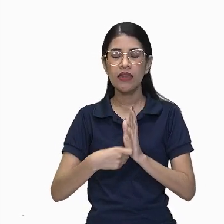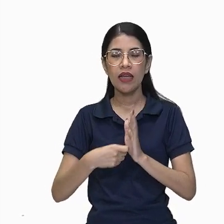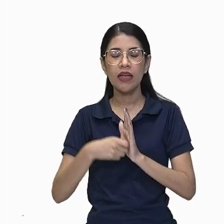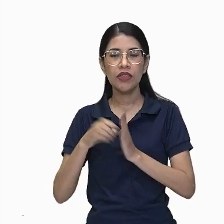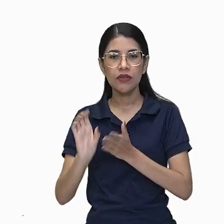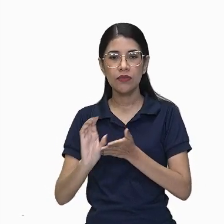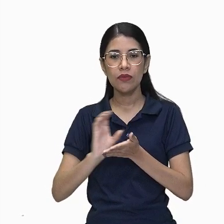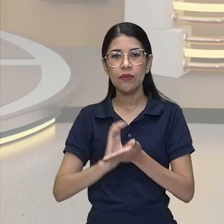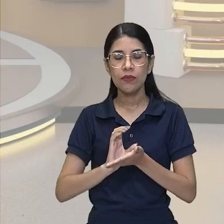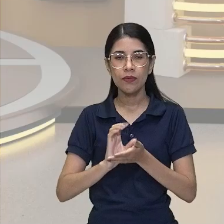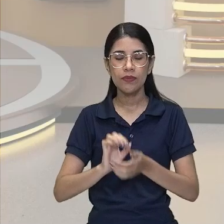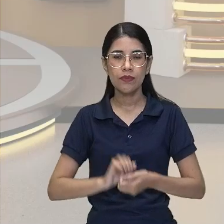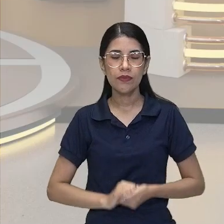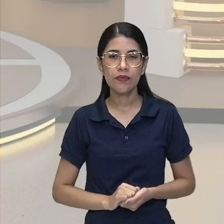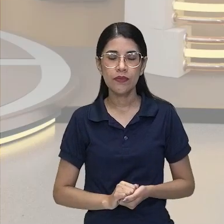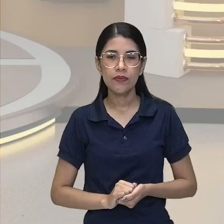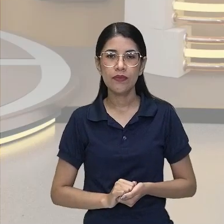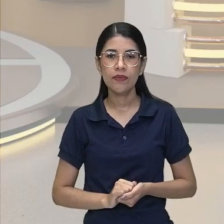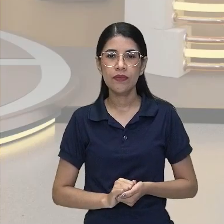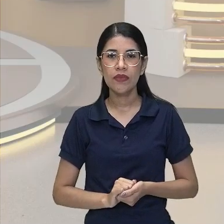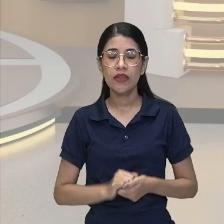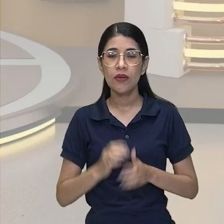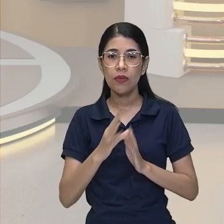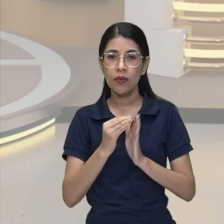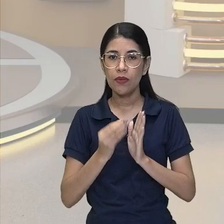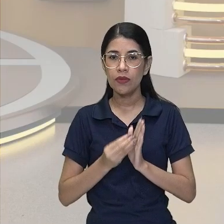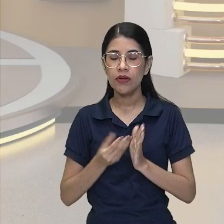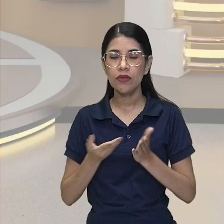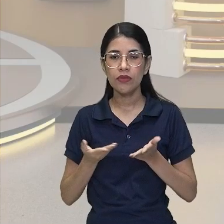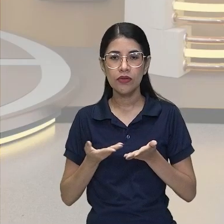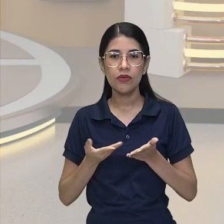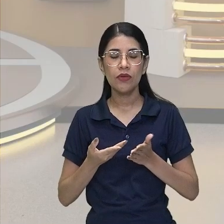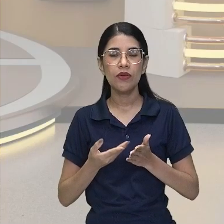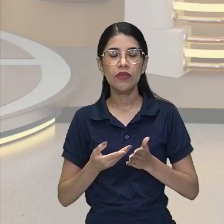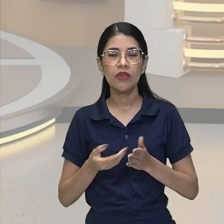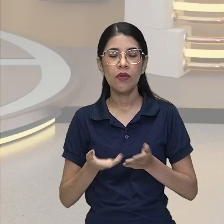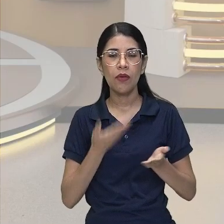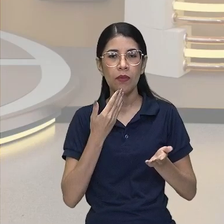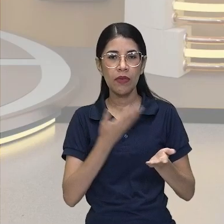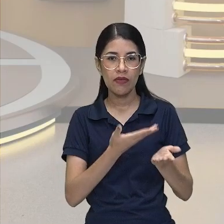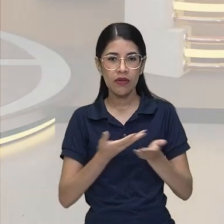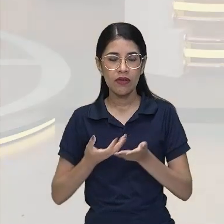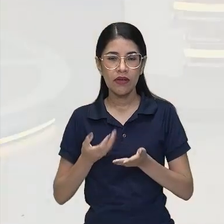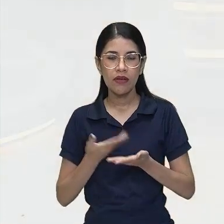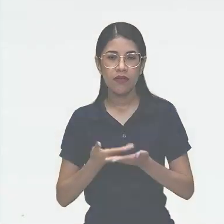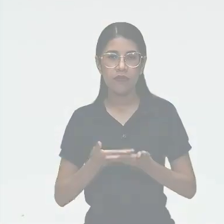sobre investimento. Então, esse é o nosso tema, seja mais uma vez bem-vindo à nossa aula.